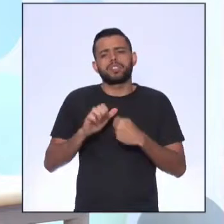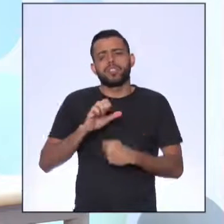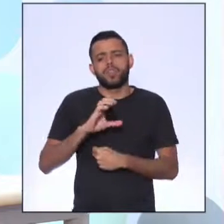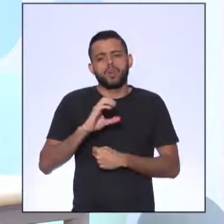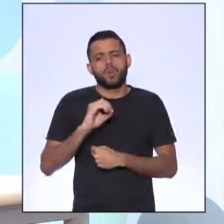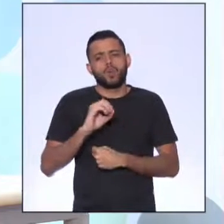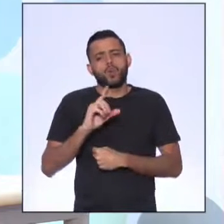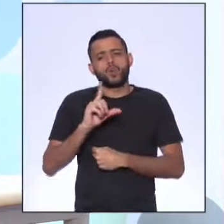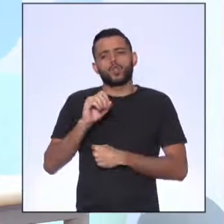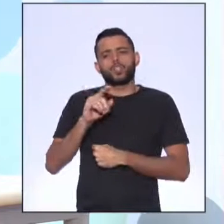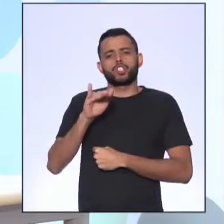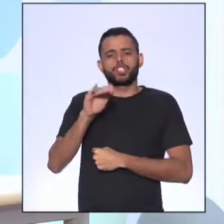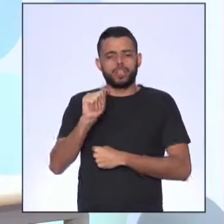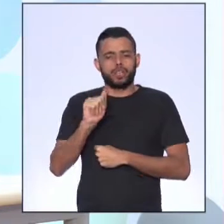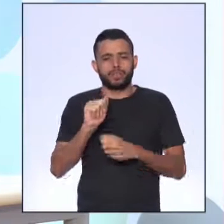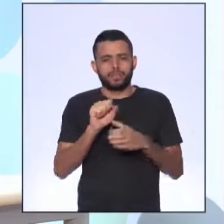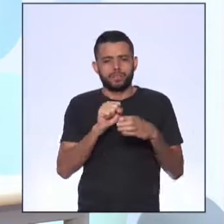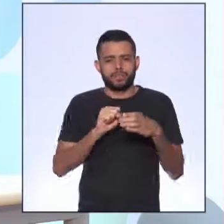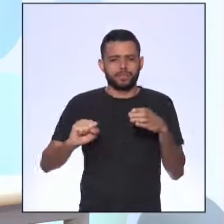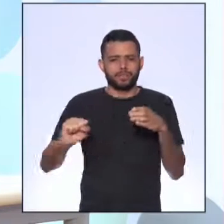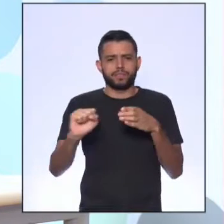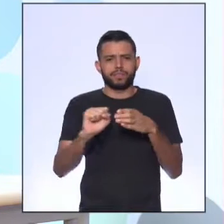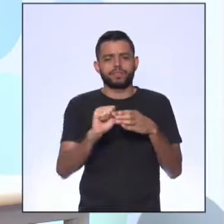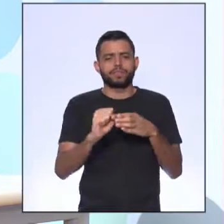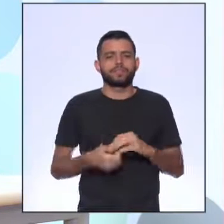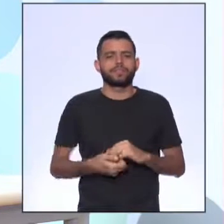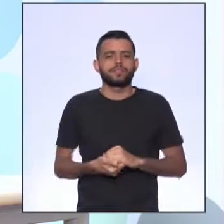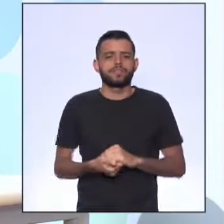em um ecossistema. Nós vimos hoje,